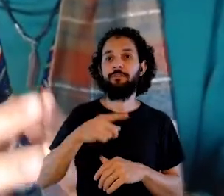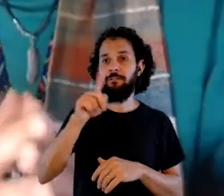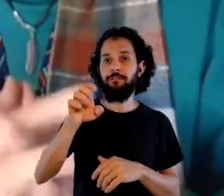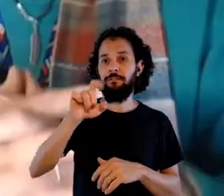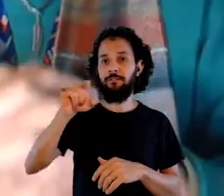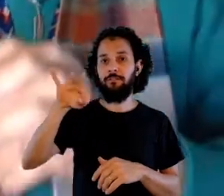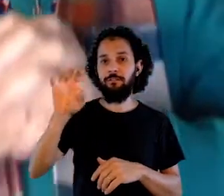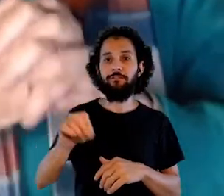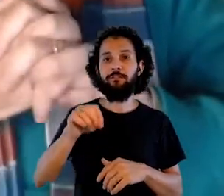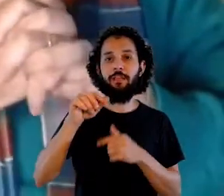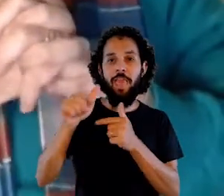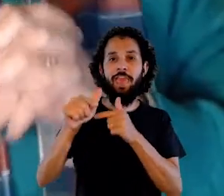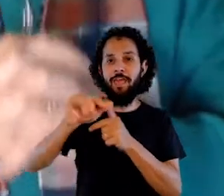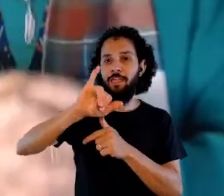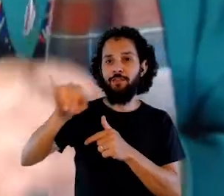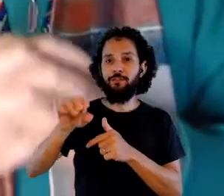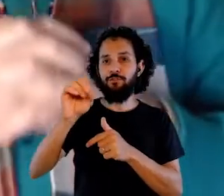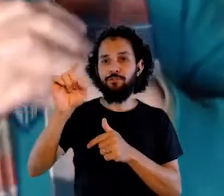né?